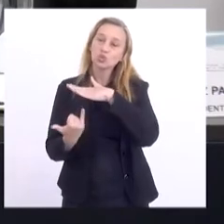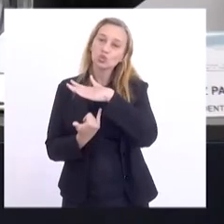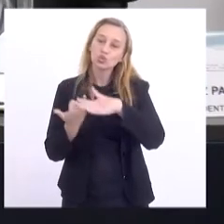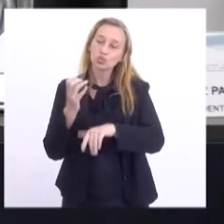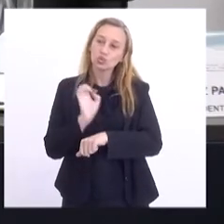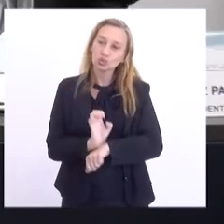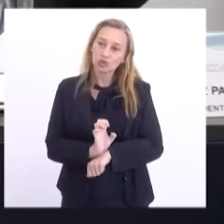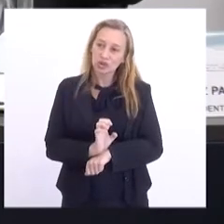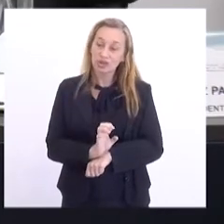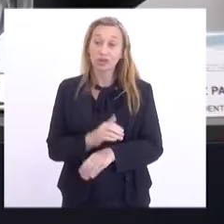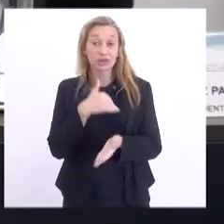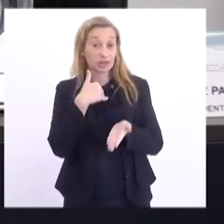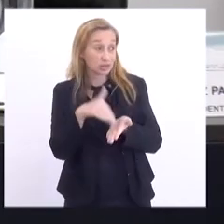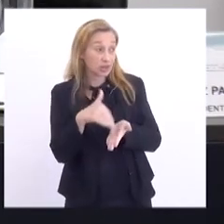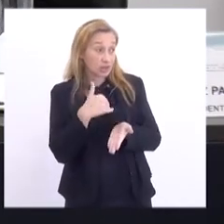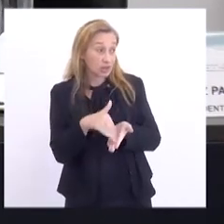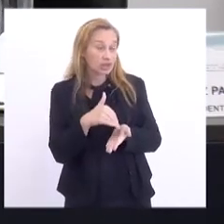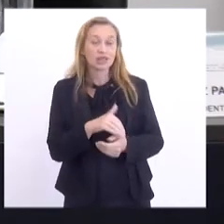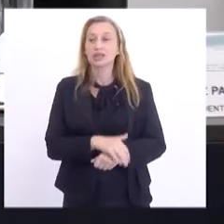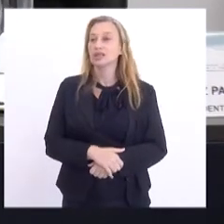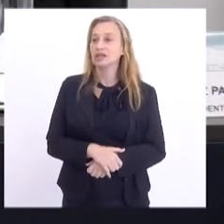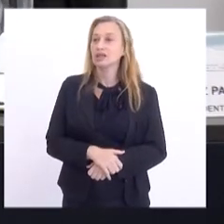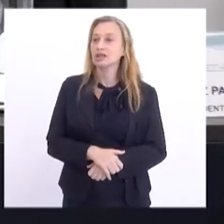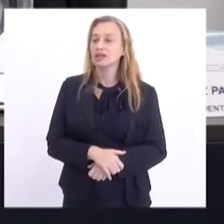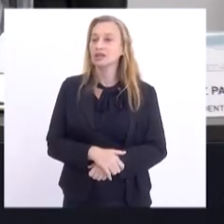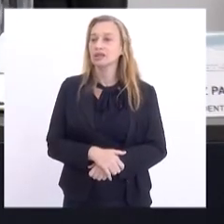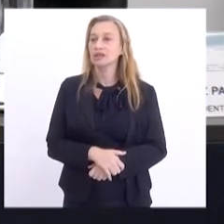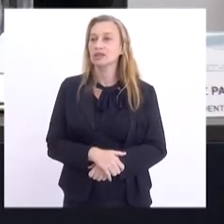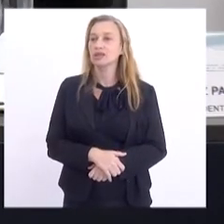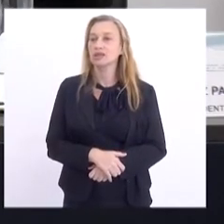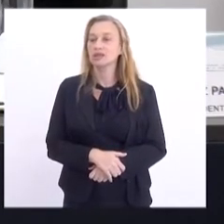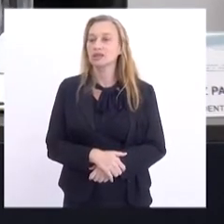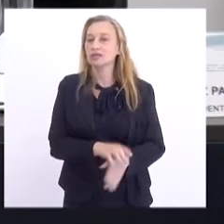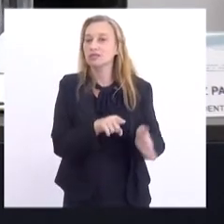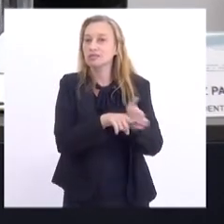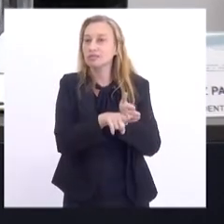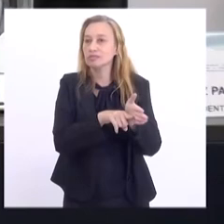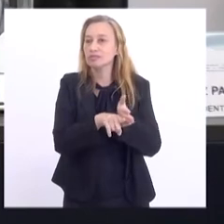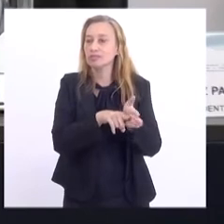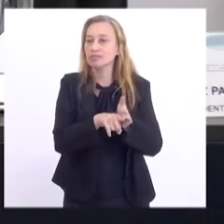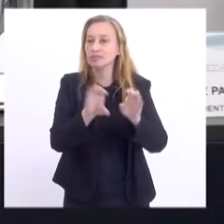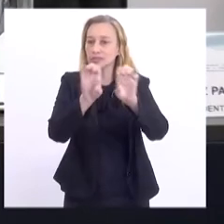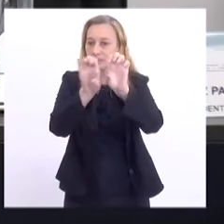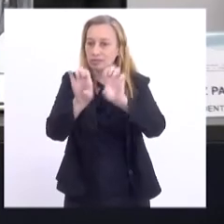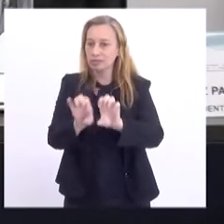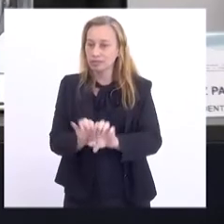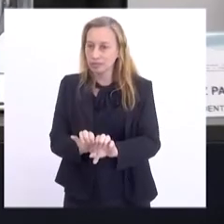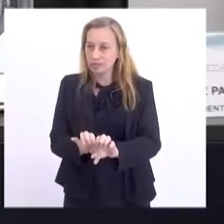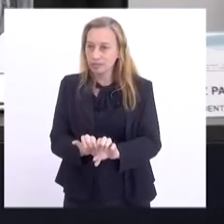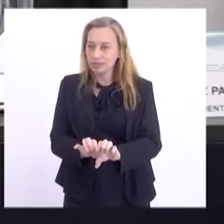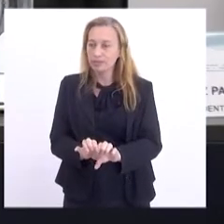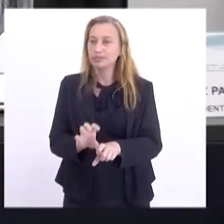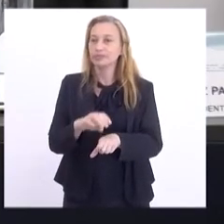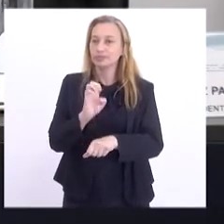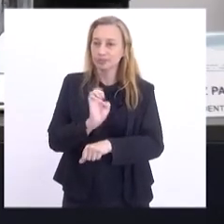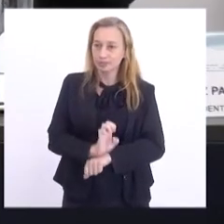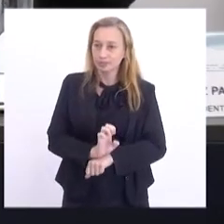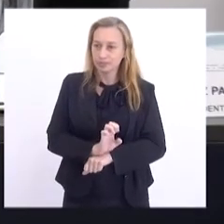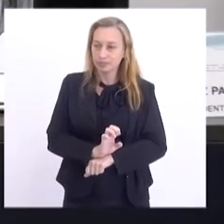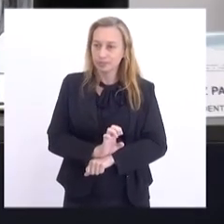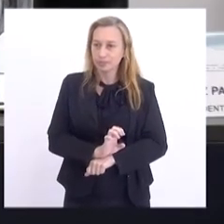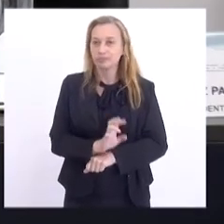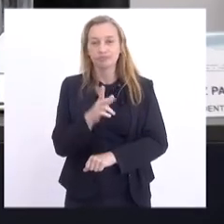do Estado Secretaria de 7 que está analisando a estrutura funcional do estado